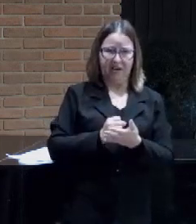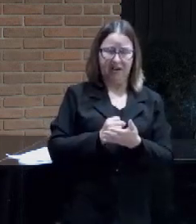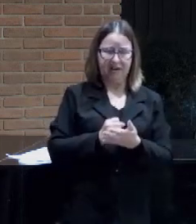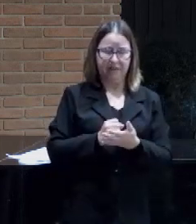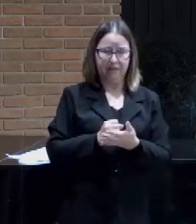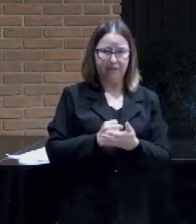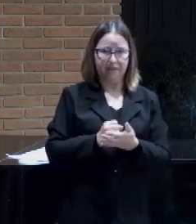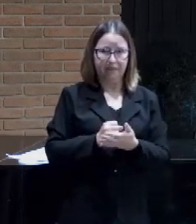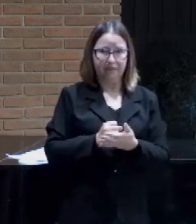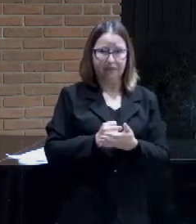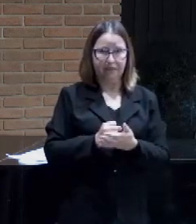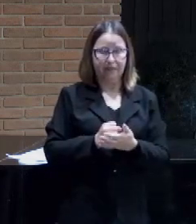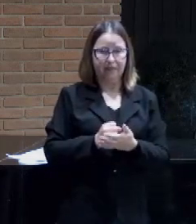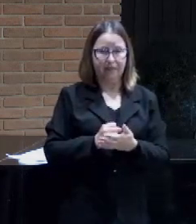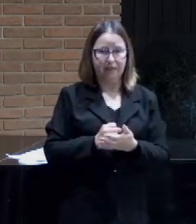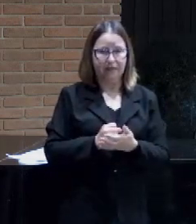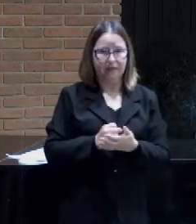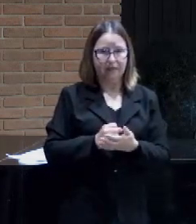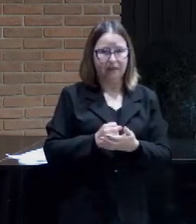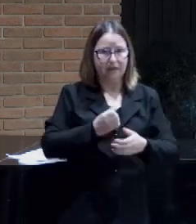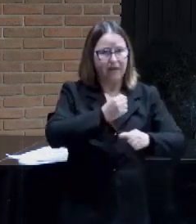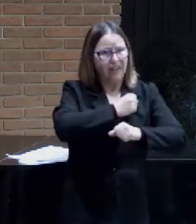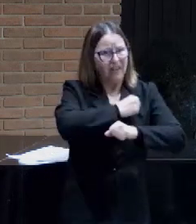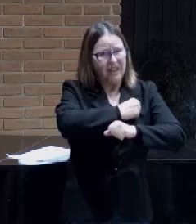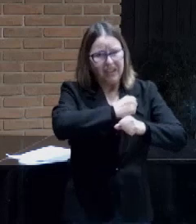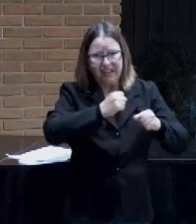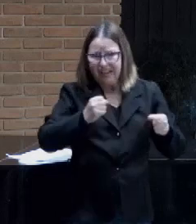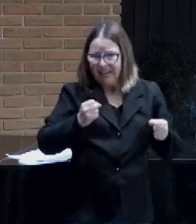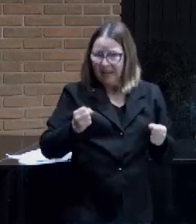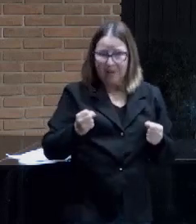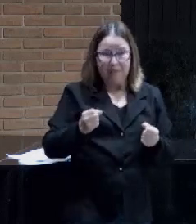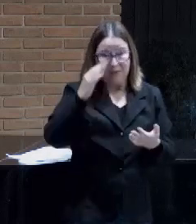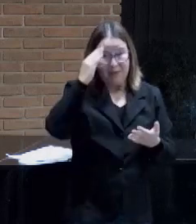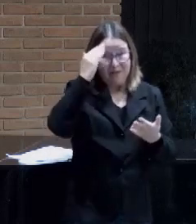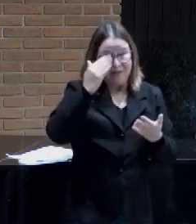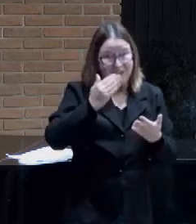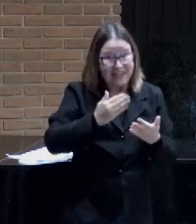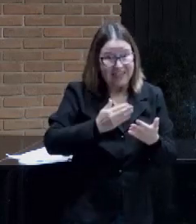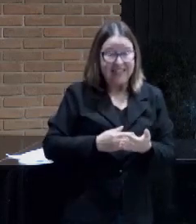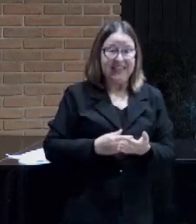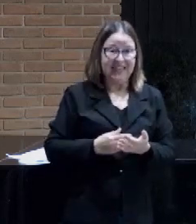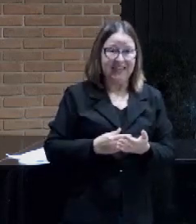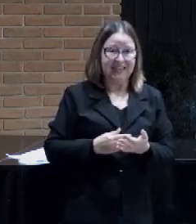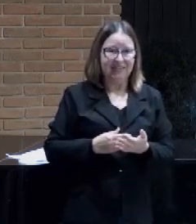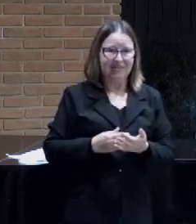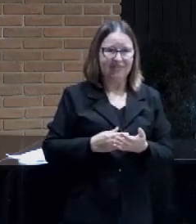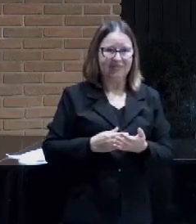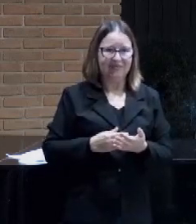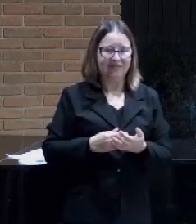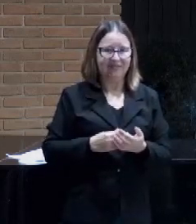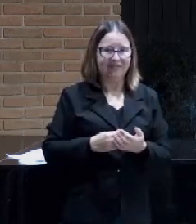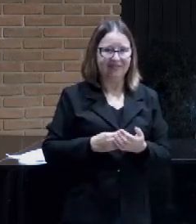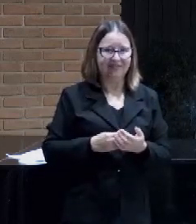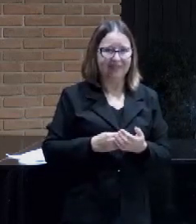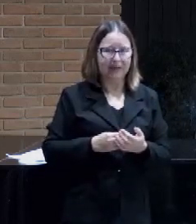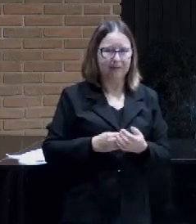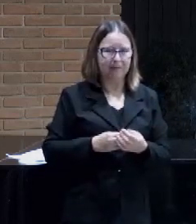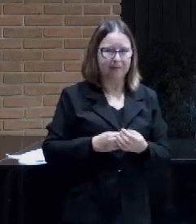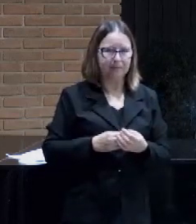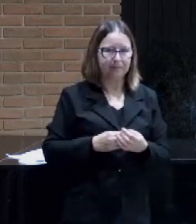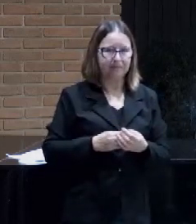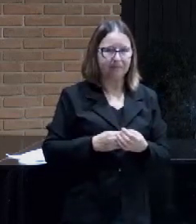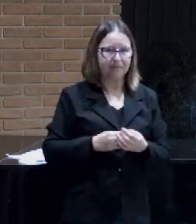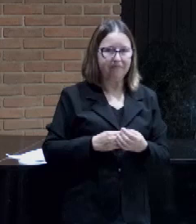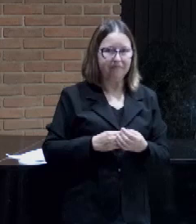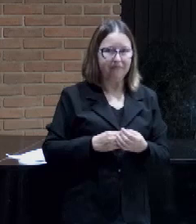não tem como não ser verdade, porque ninguém teria pensado nisso. Se não fosse verdade, meus irmãos, ninguém teria pensado. Mas é